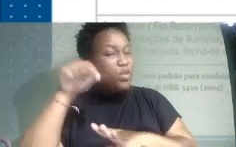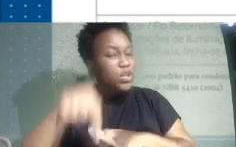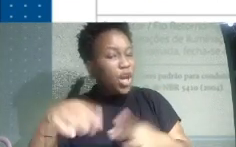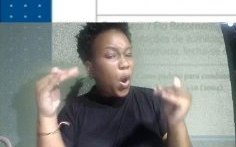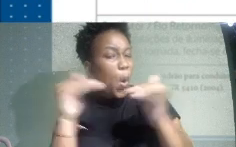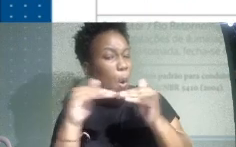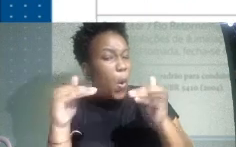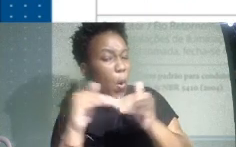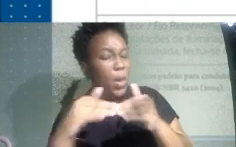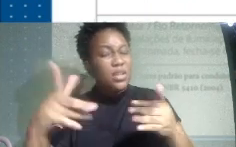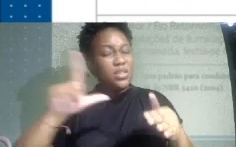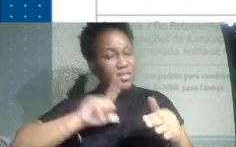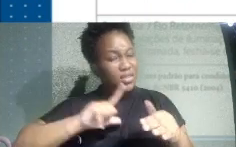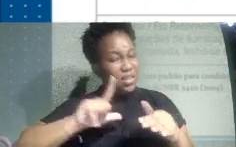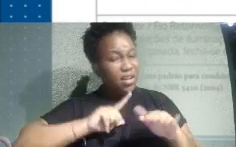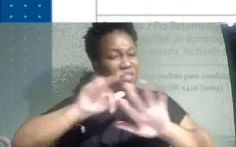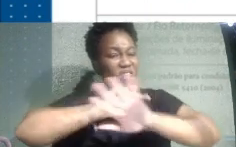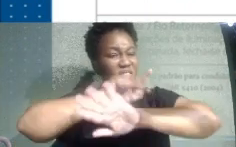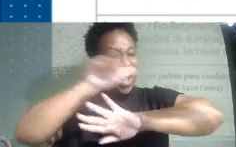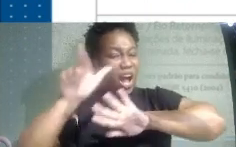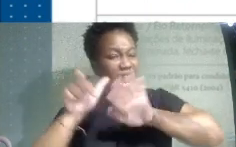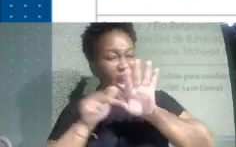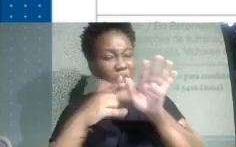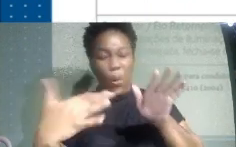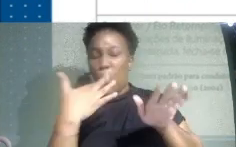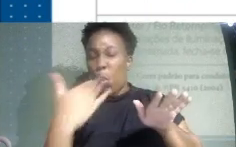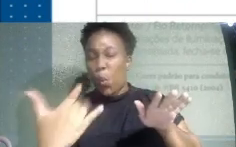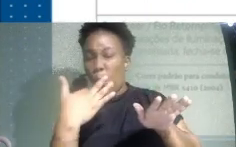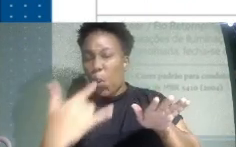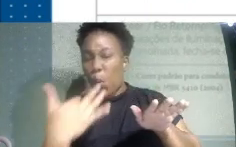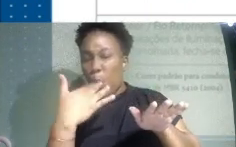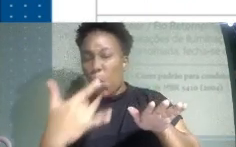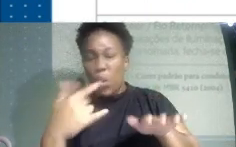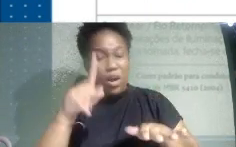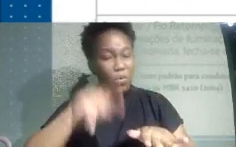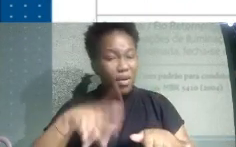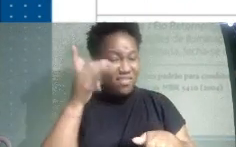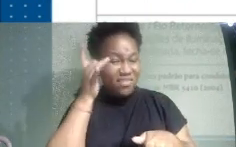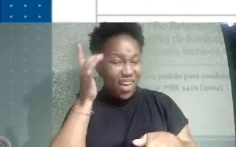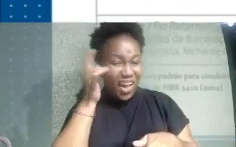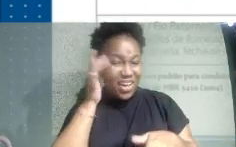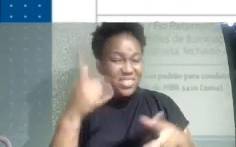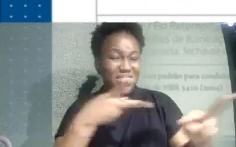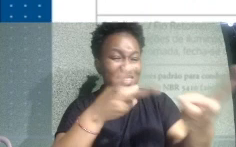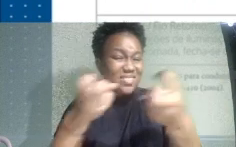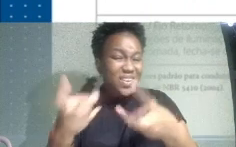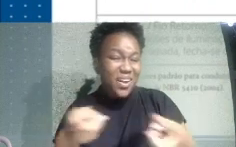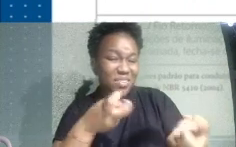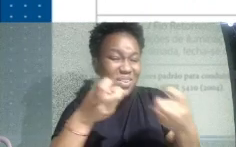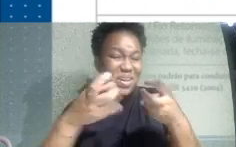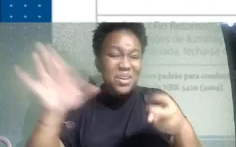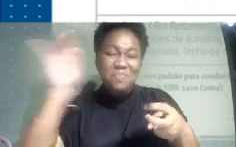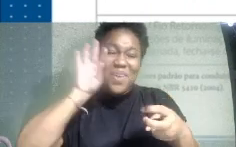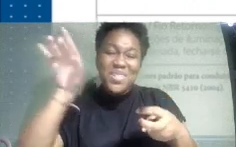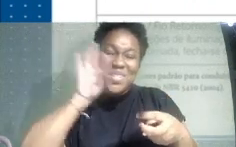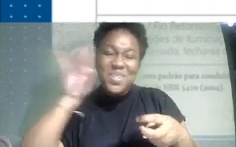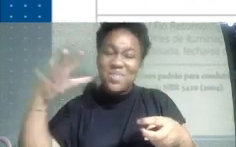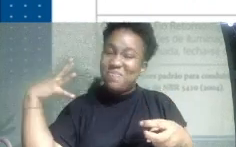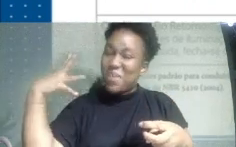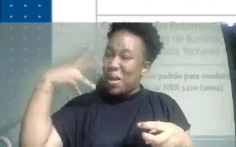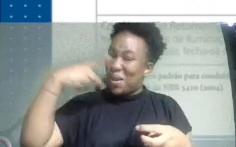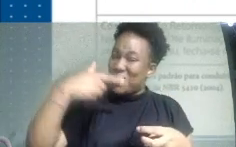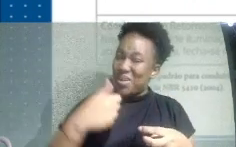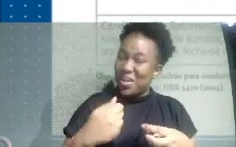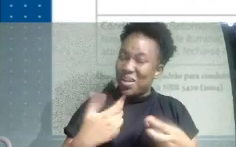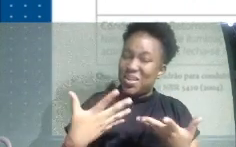tiver diferentes cores para representar diferentes condutores, não fica fácil enxergar? Imagina que maravilha, você chega lá no canteiro,